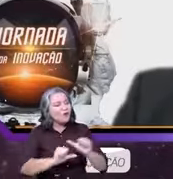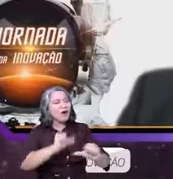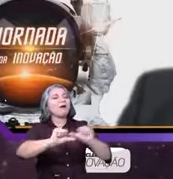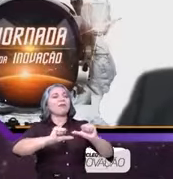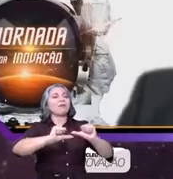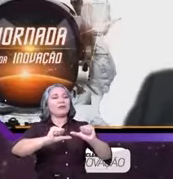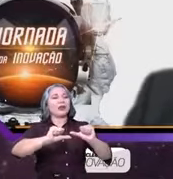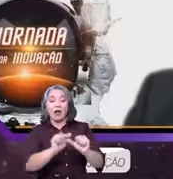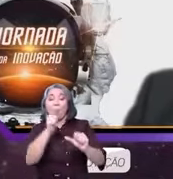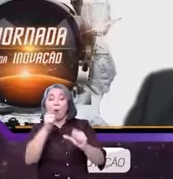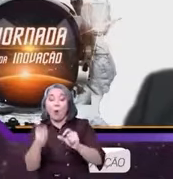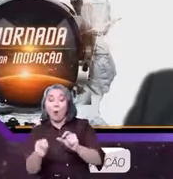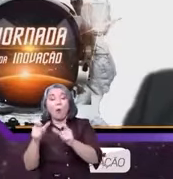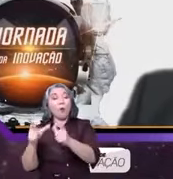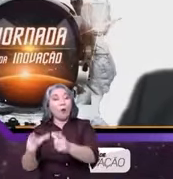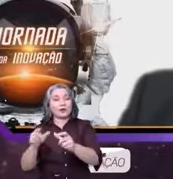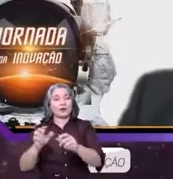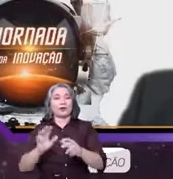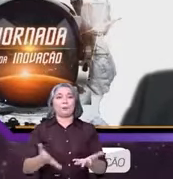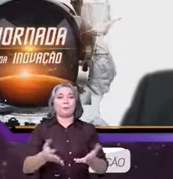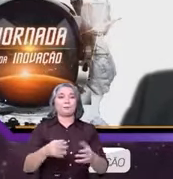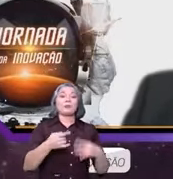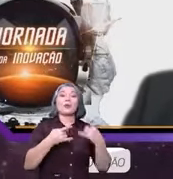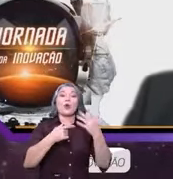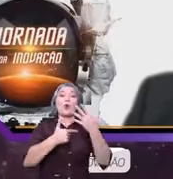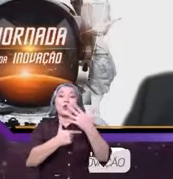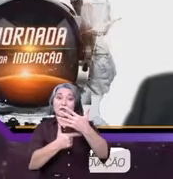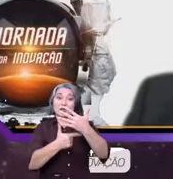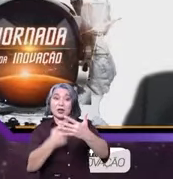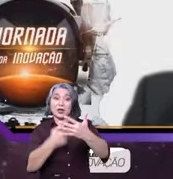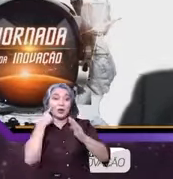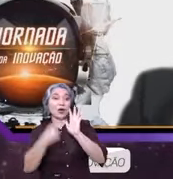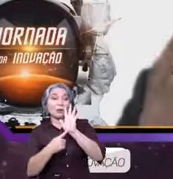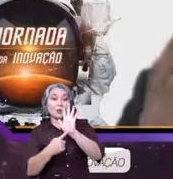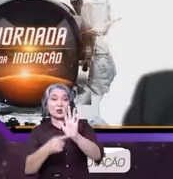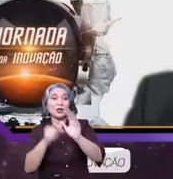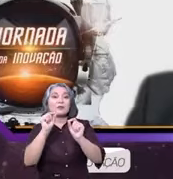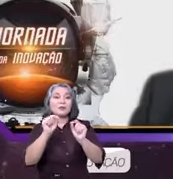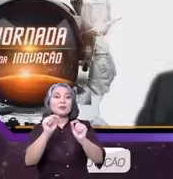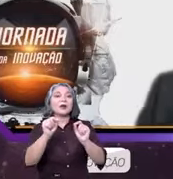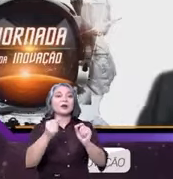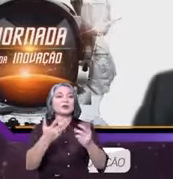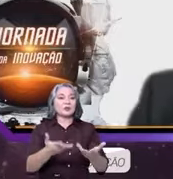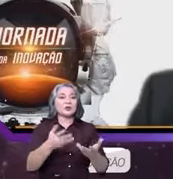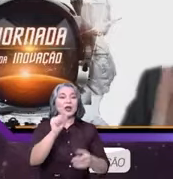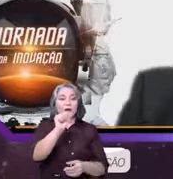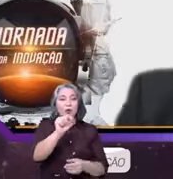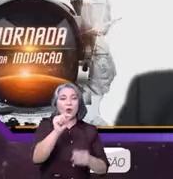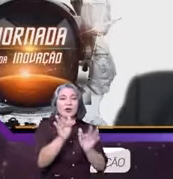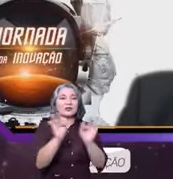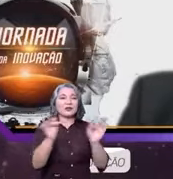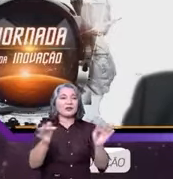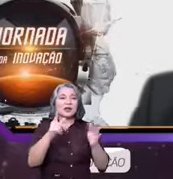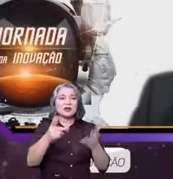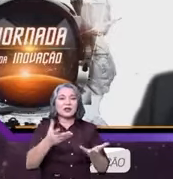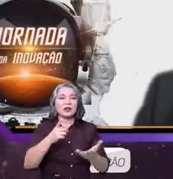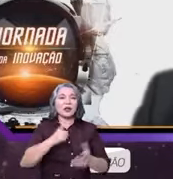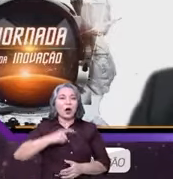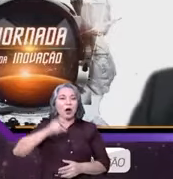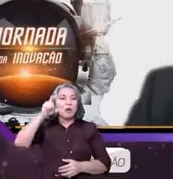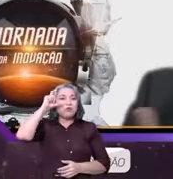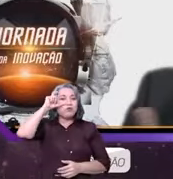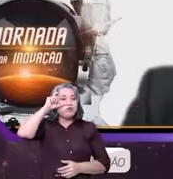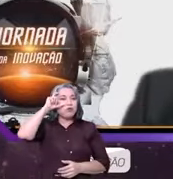O próximo slide que eu queria colocar é justamente para contribuir justamente com isso. Uma grande pessoa que sempre utilizou esse